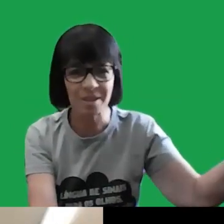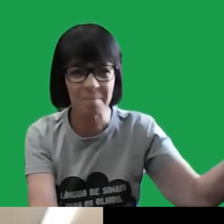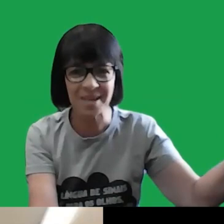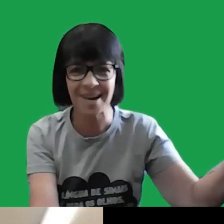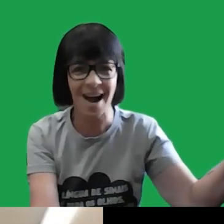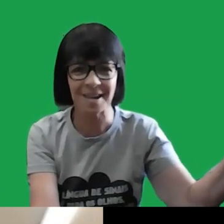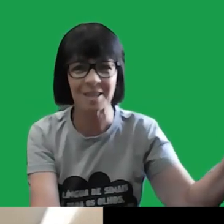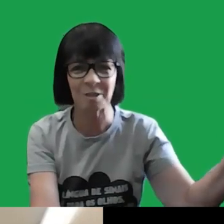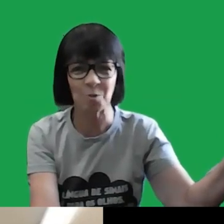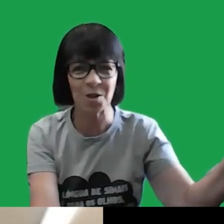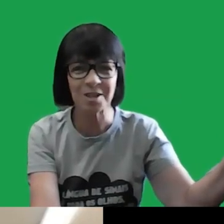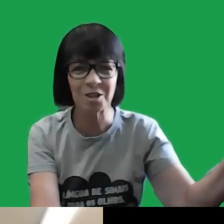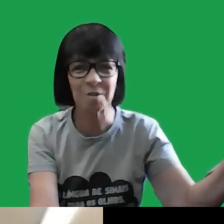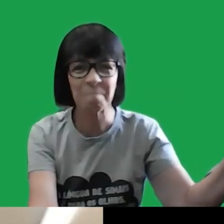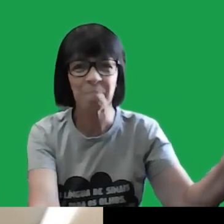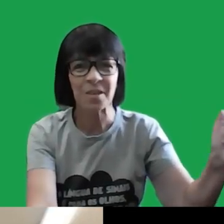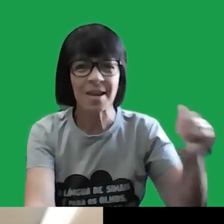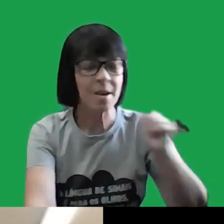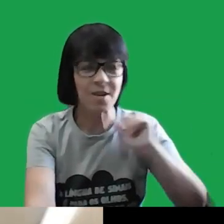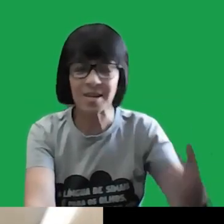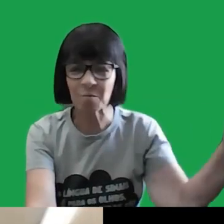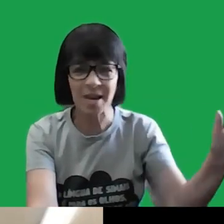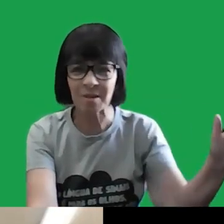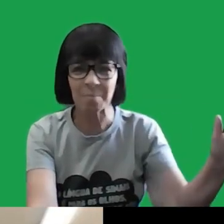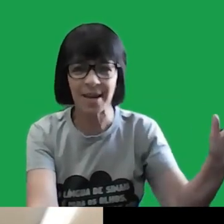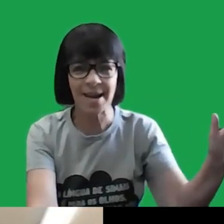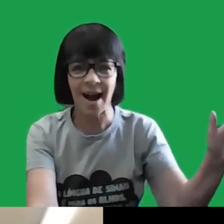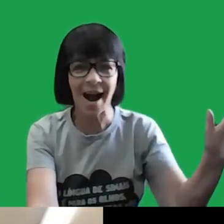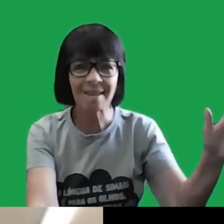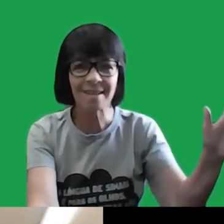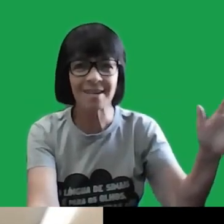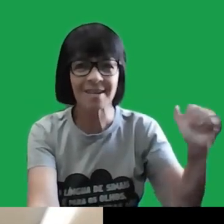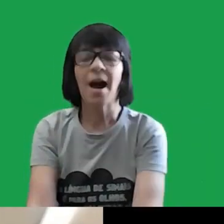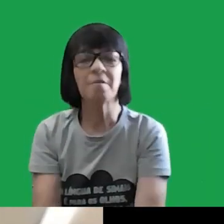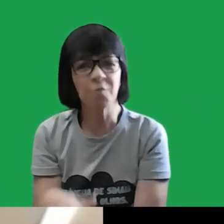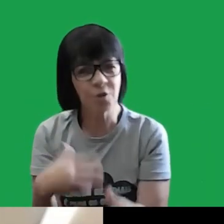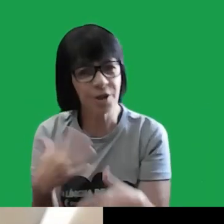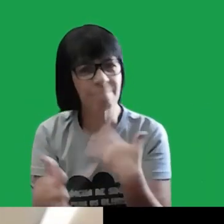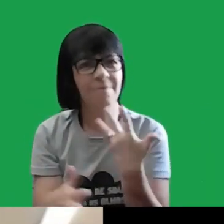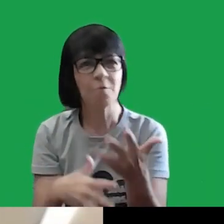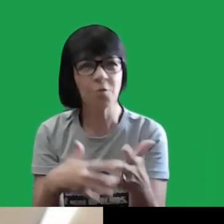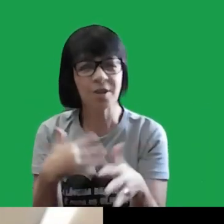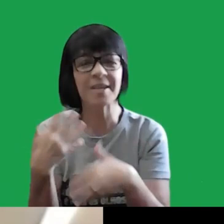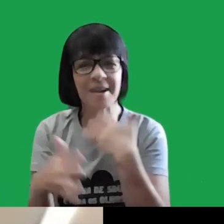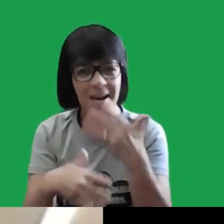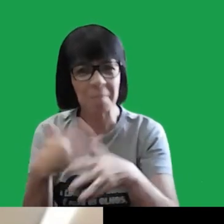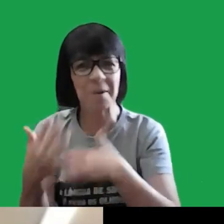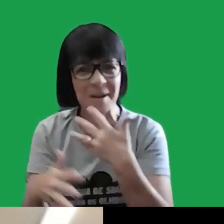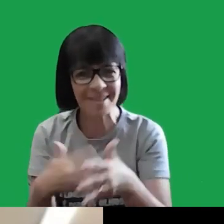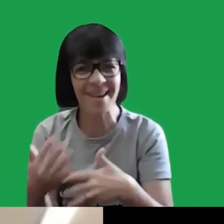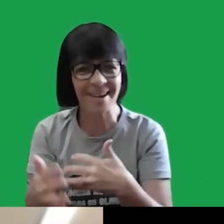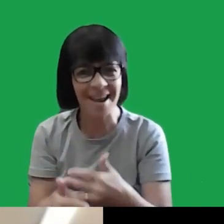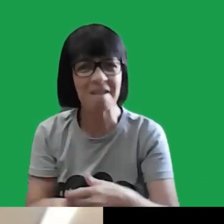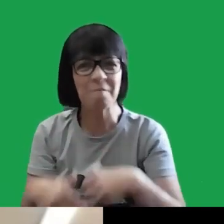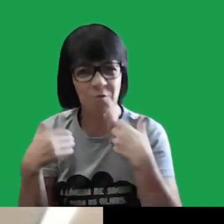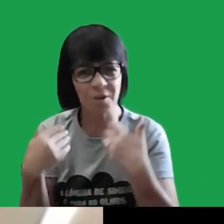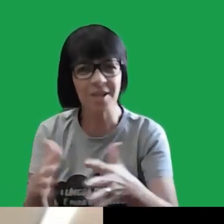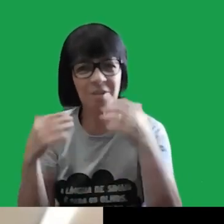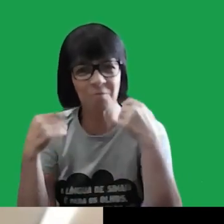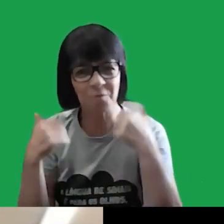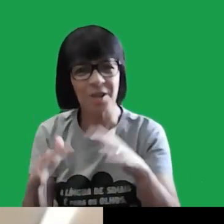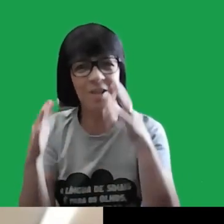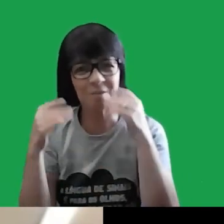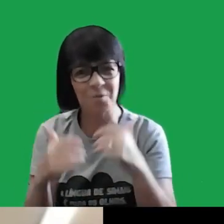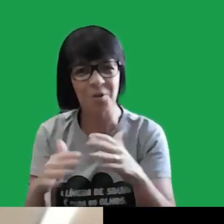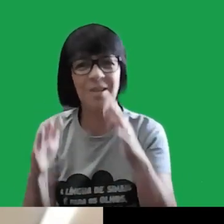escola na rua da minha casa à noite. Eu ia no meio da molecada, aí fui dando a cara para bater, né?